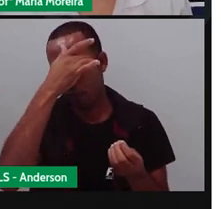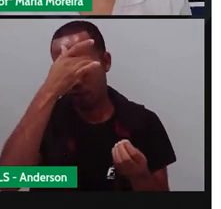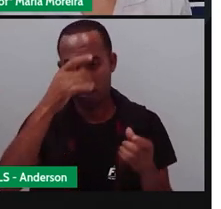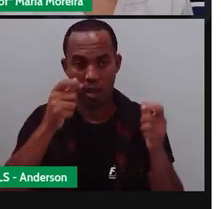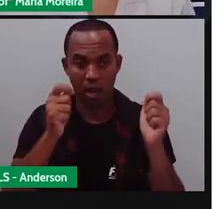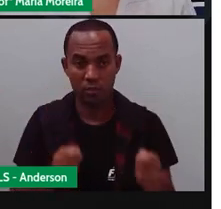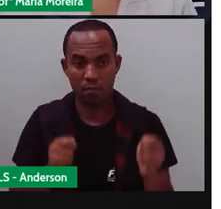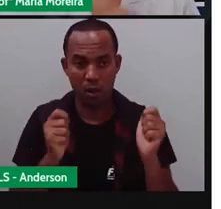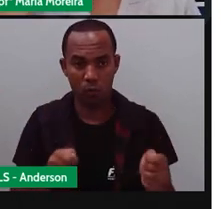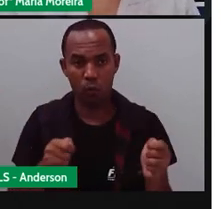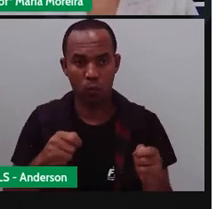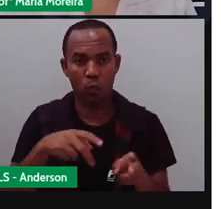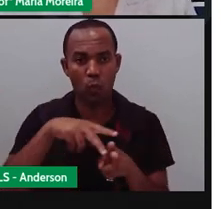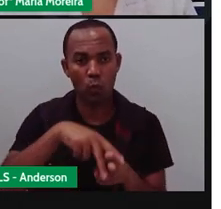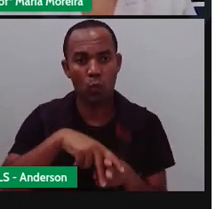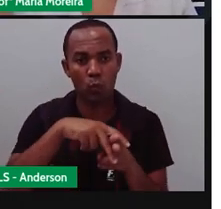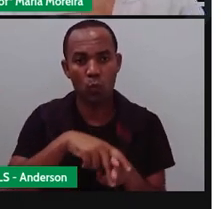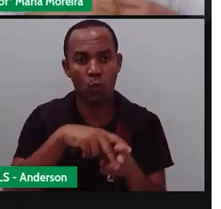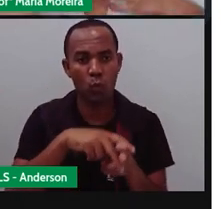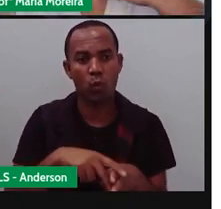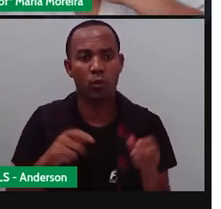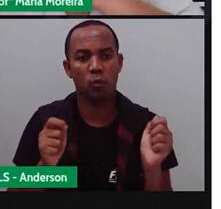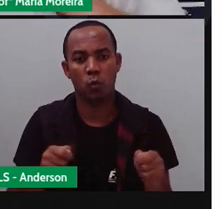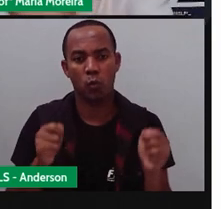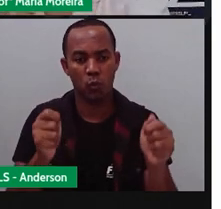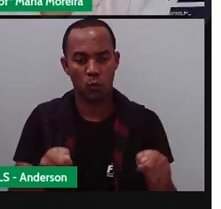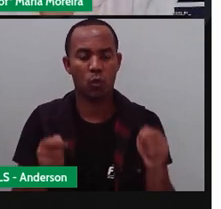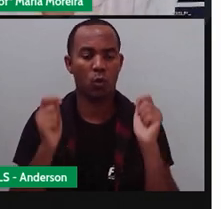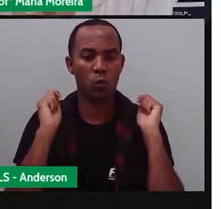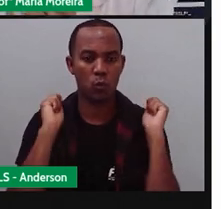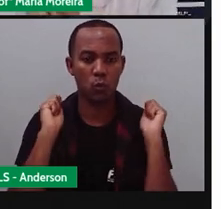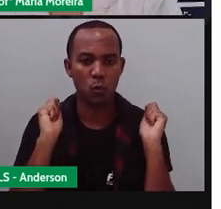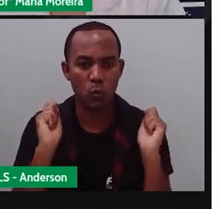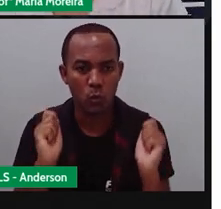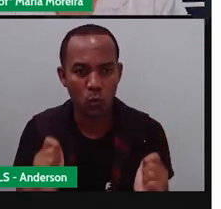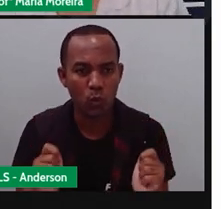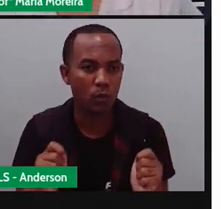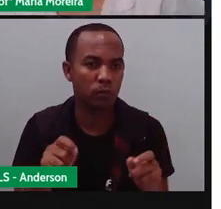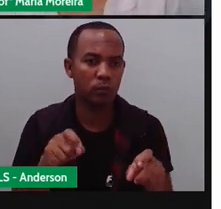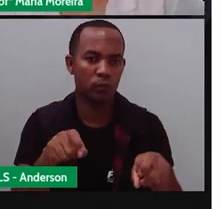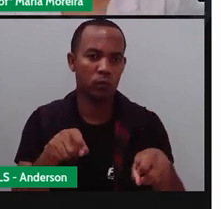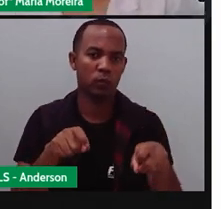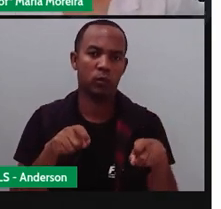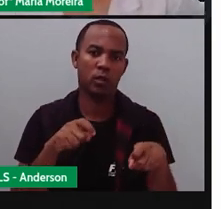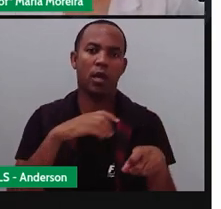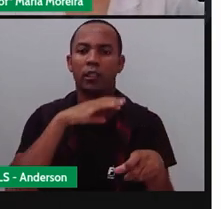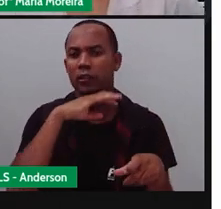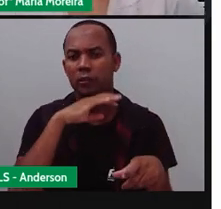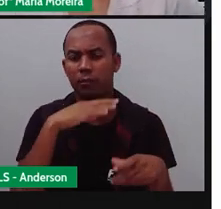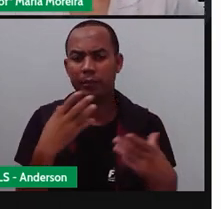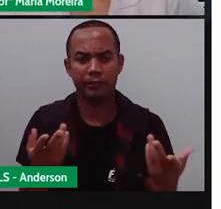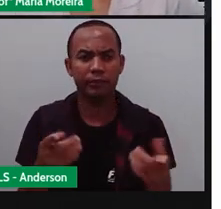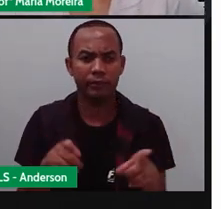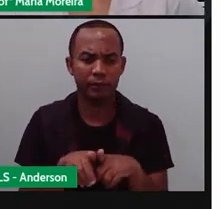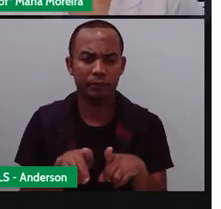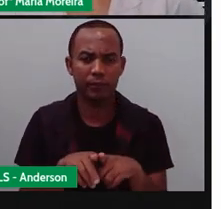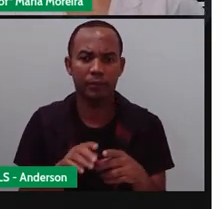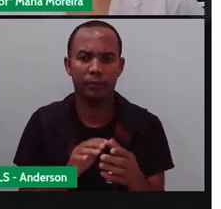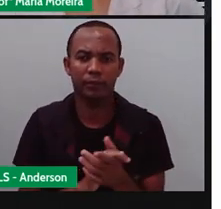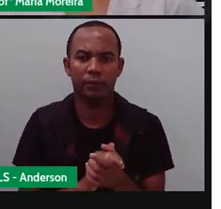tração animal o tubarão teus pais que ela aperta o que puxando puxado pelo que pelos animais